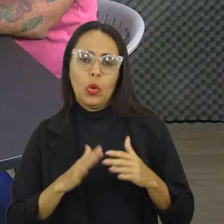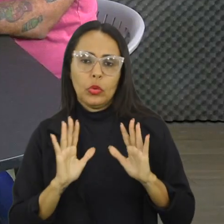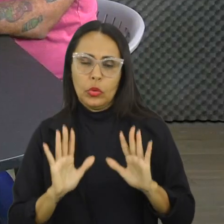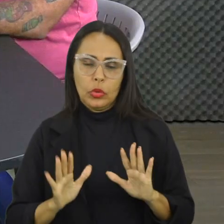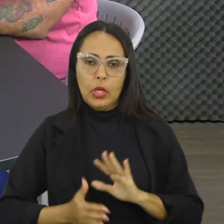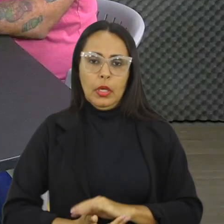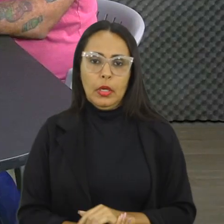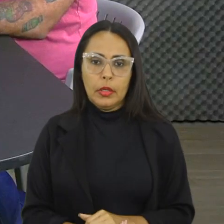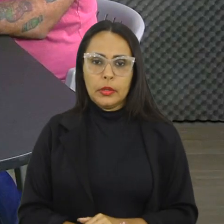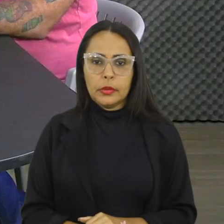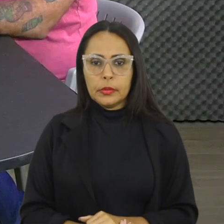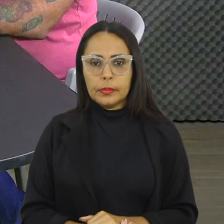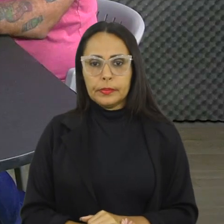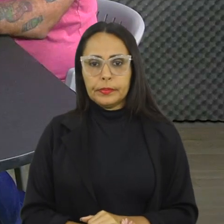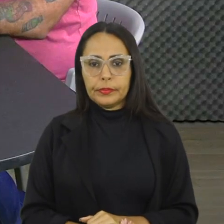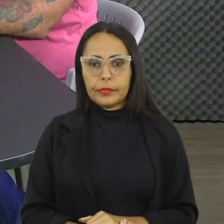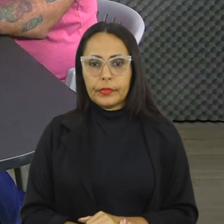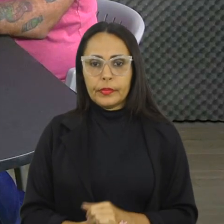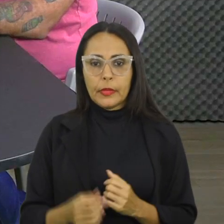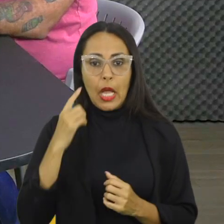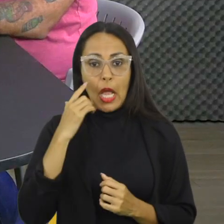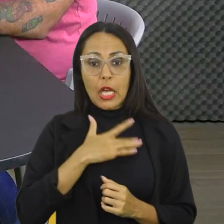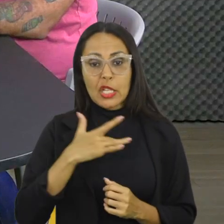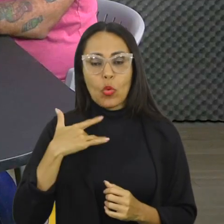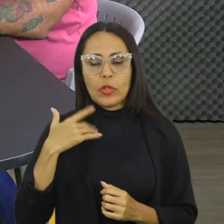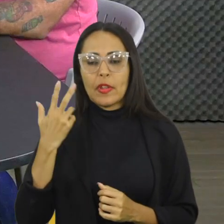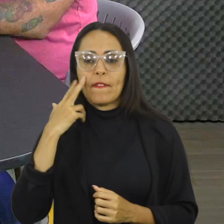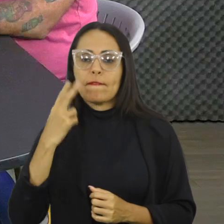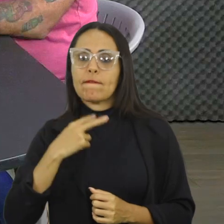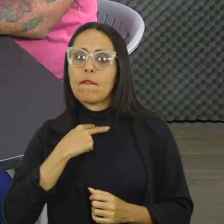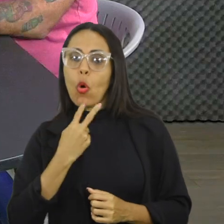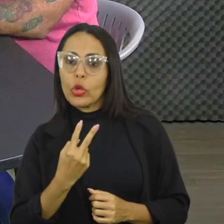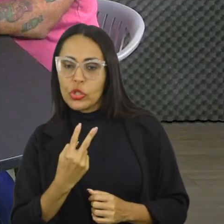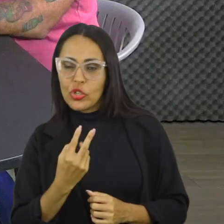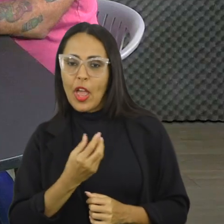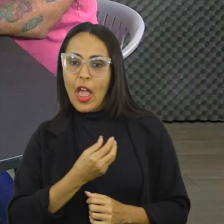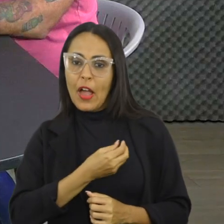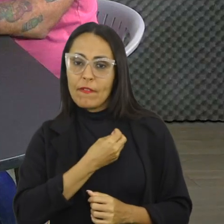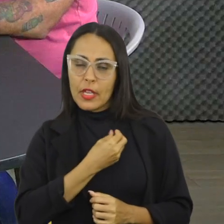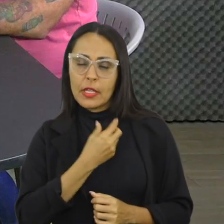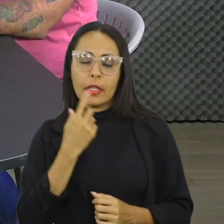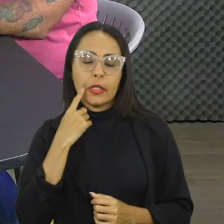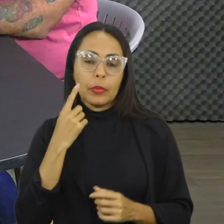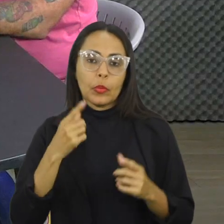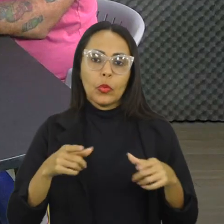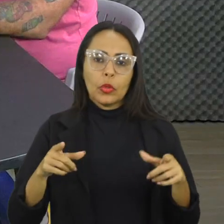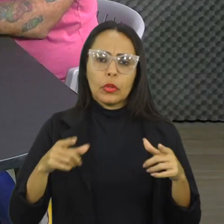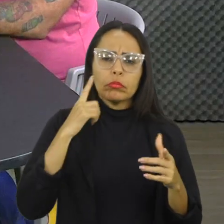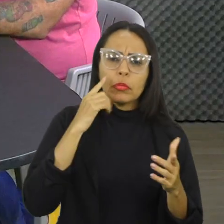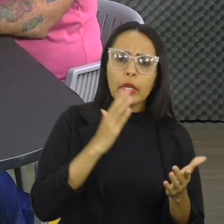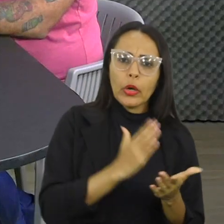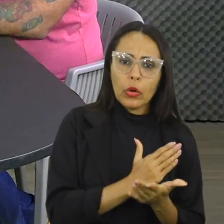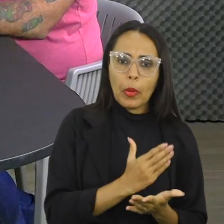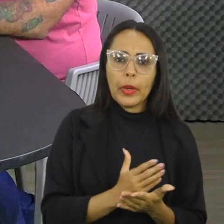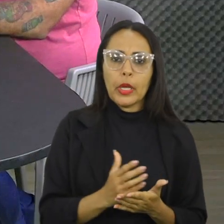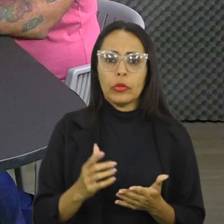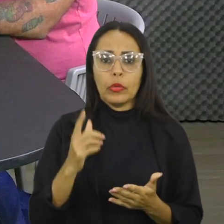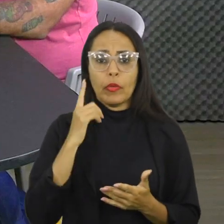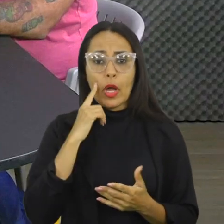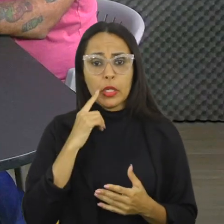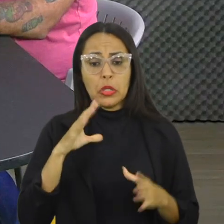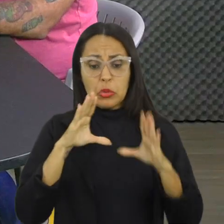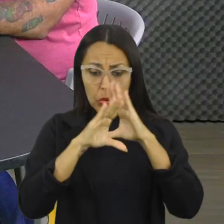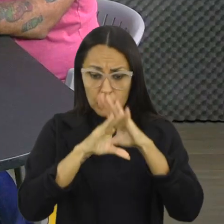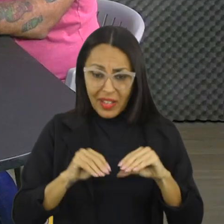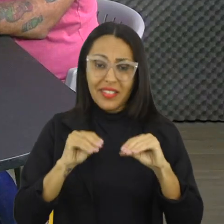aí a saúde da minha voz, a vida útil do meu instrumento musical, em algum momento, Sim.